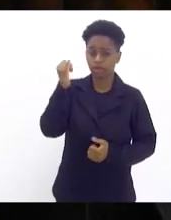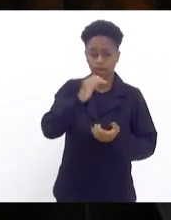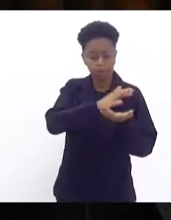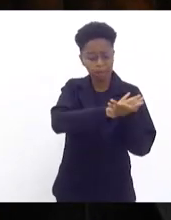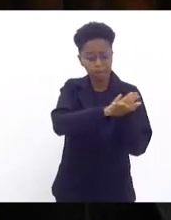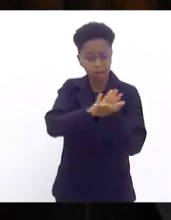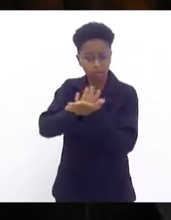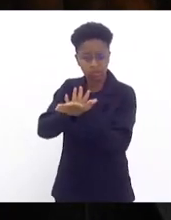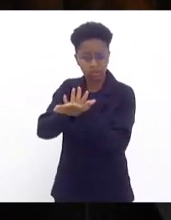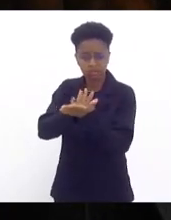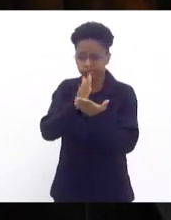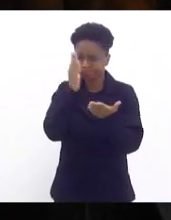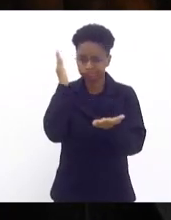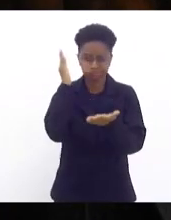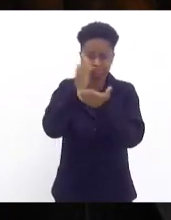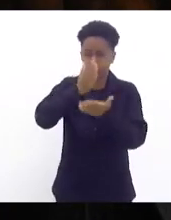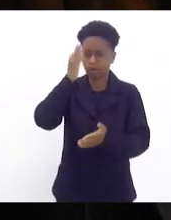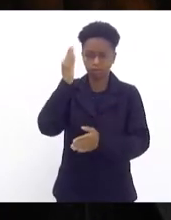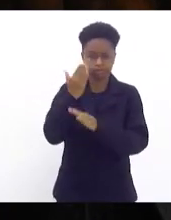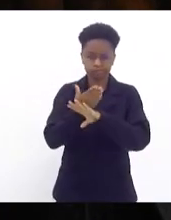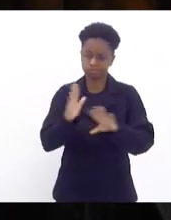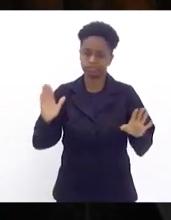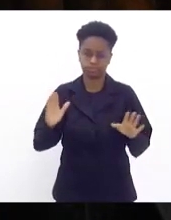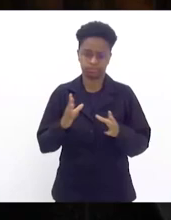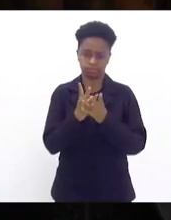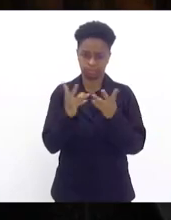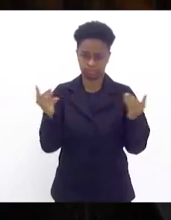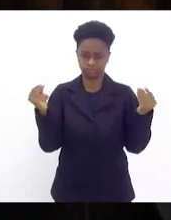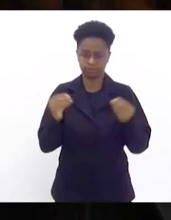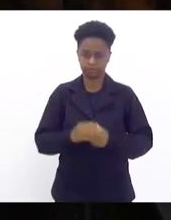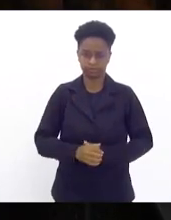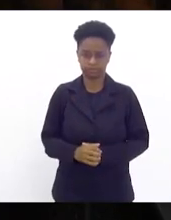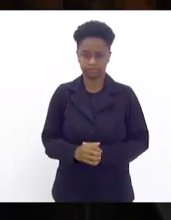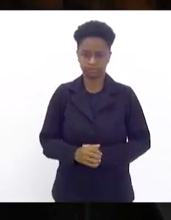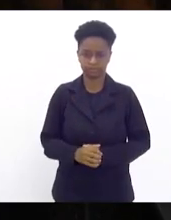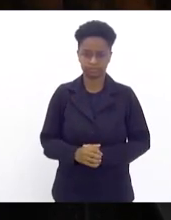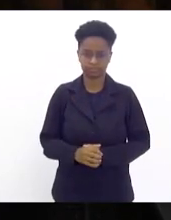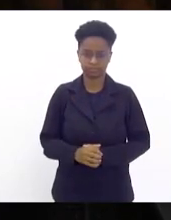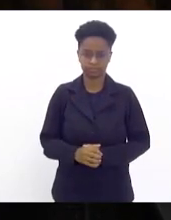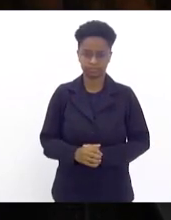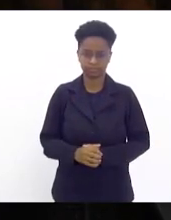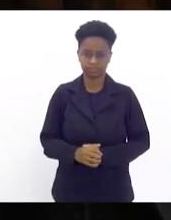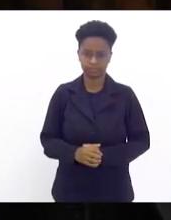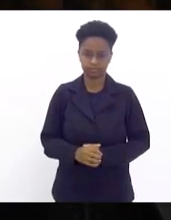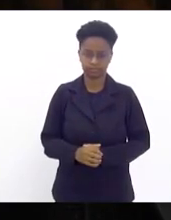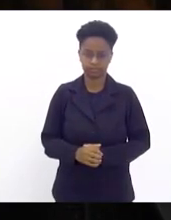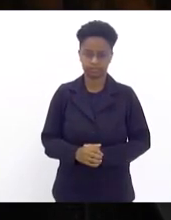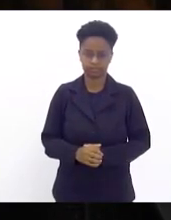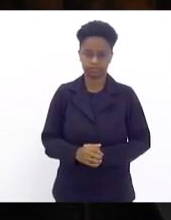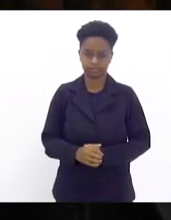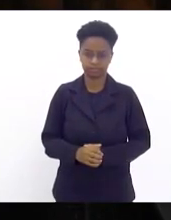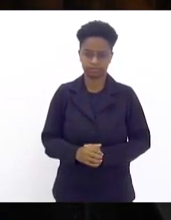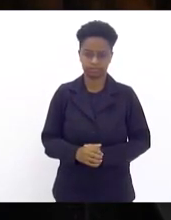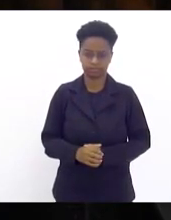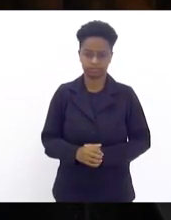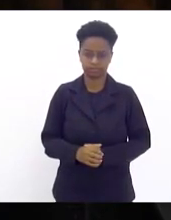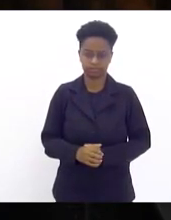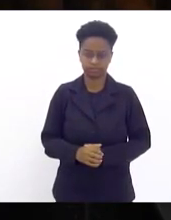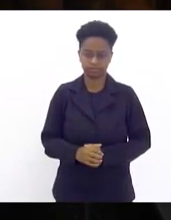possa ser dispensado dito isso é o presidente